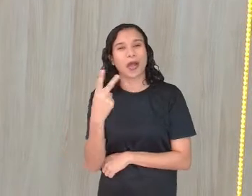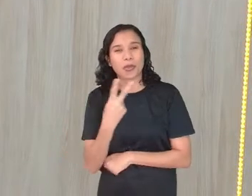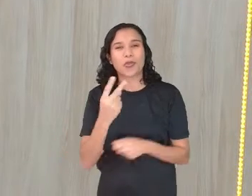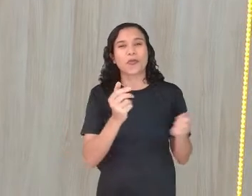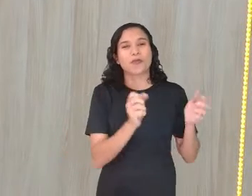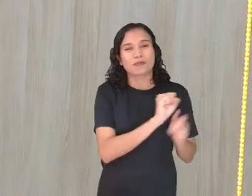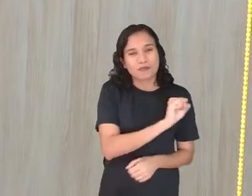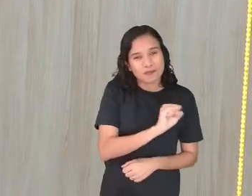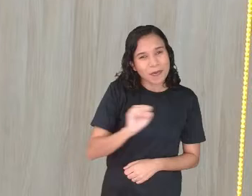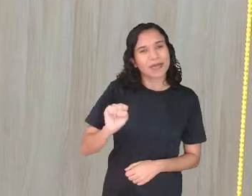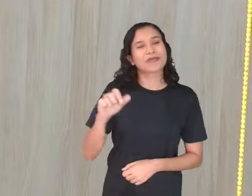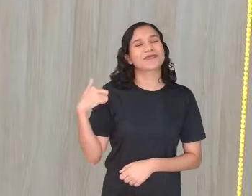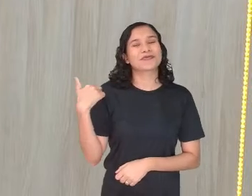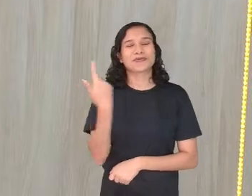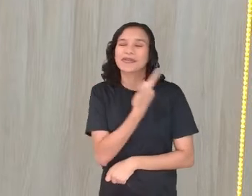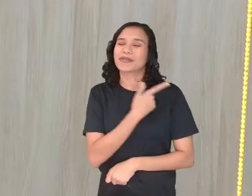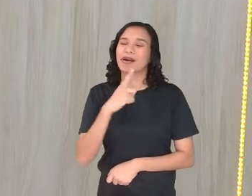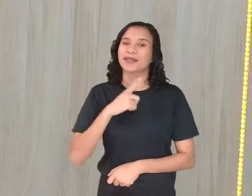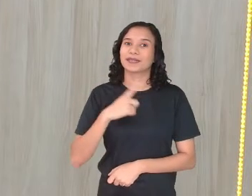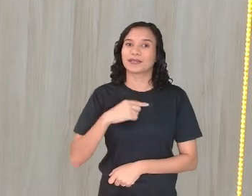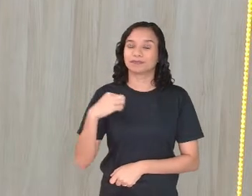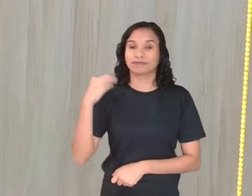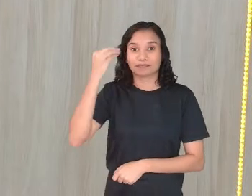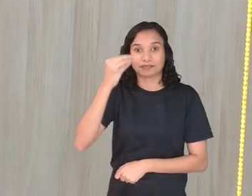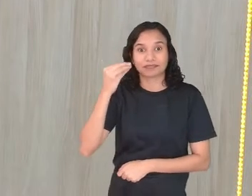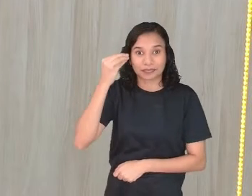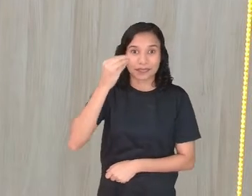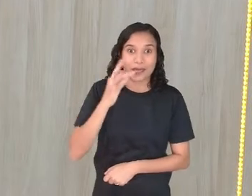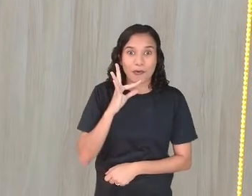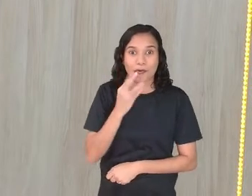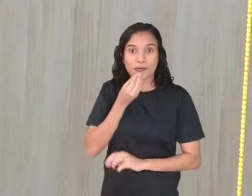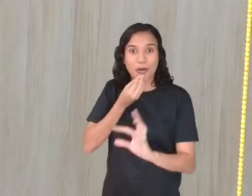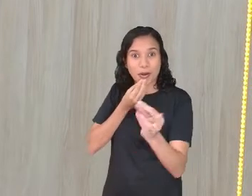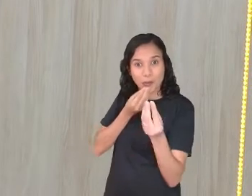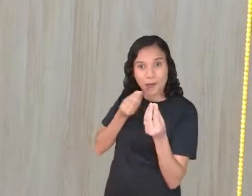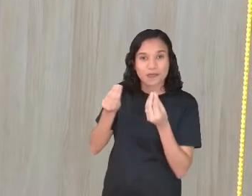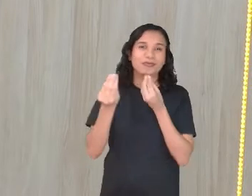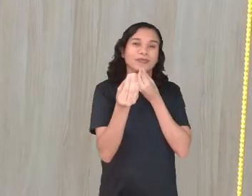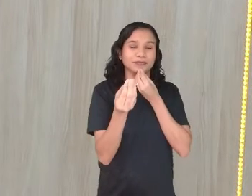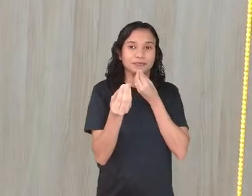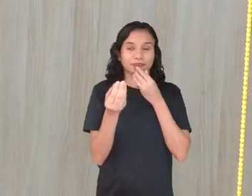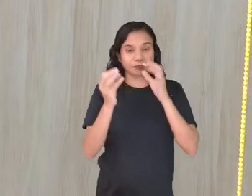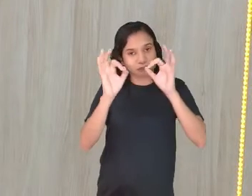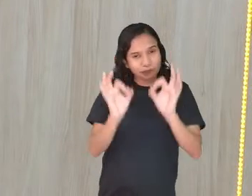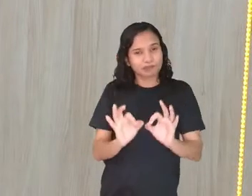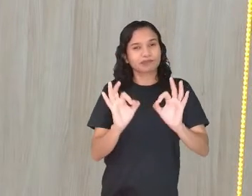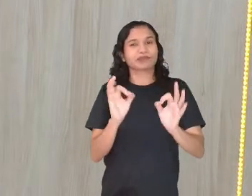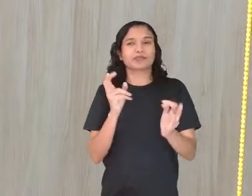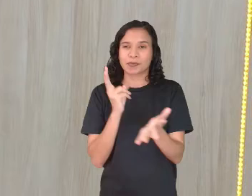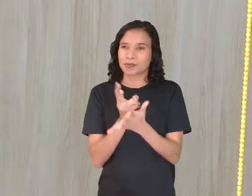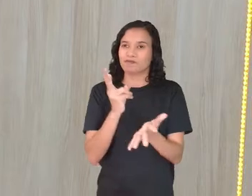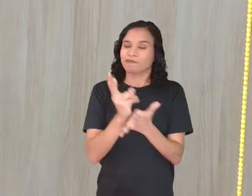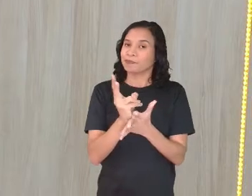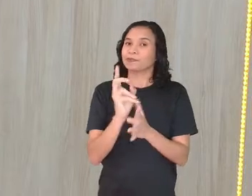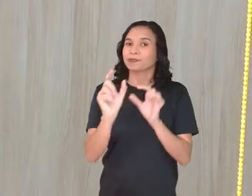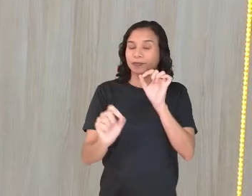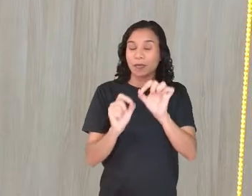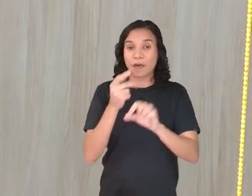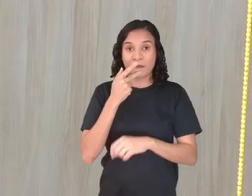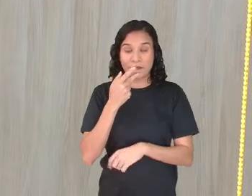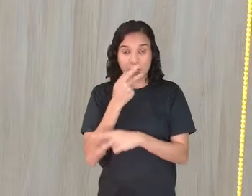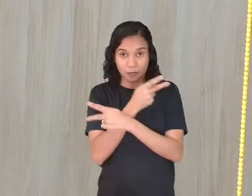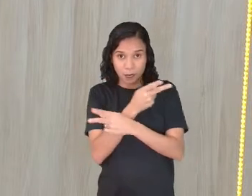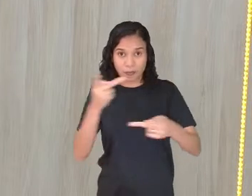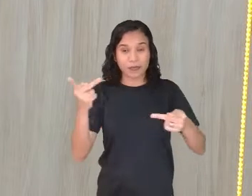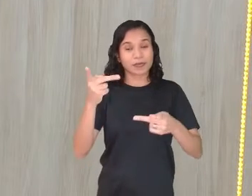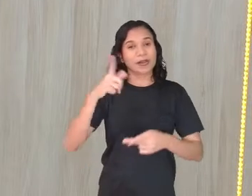semestre, aí para a gente trocar esses conhecimentos, tá bom? Bom, eu sempre informo aqui para